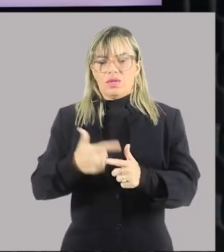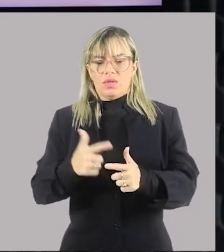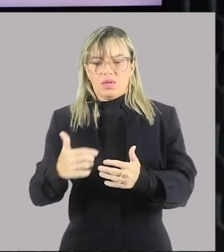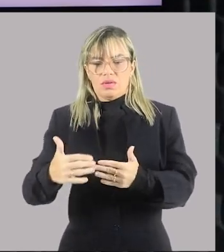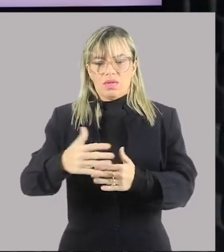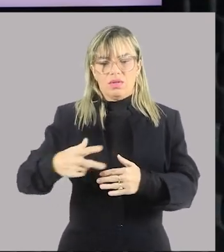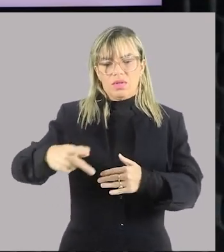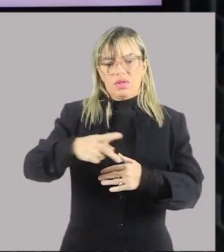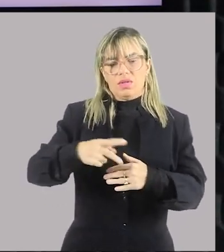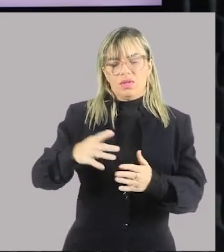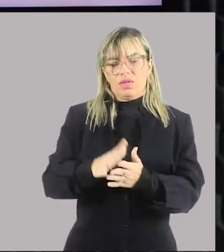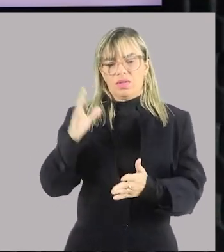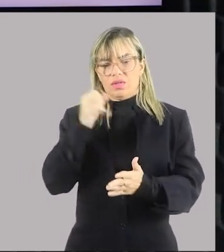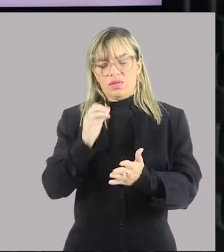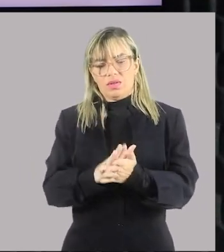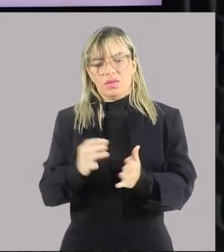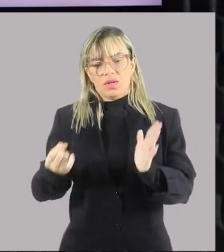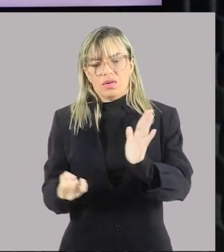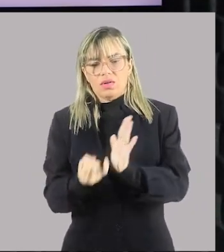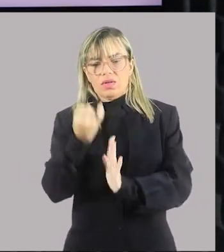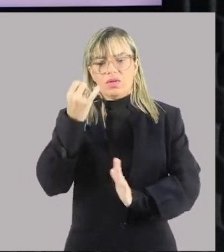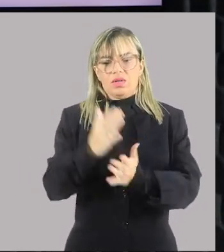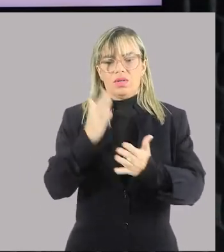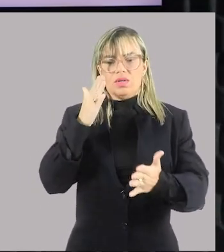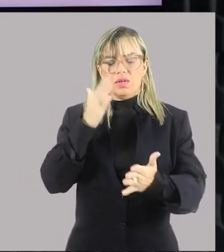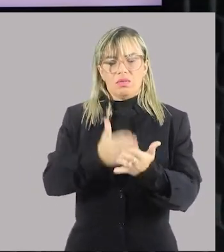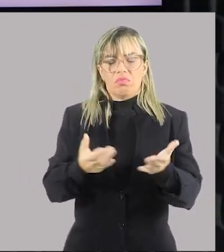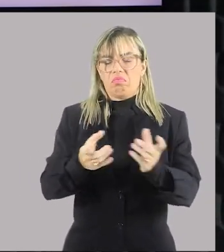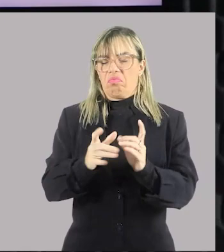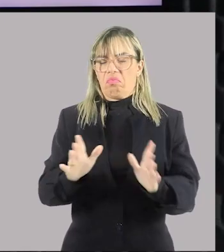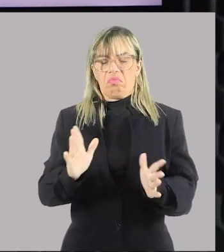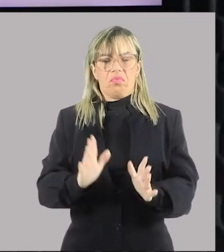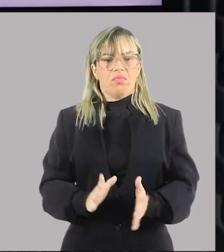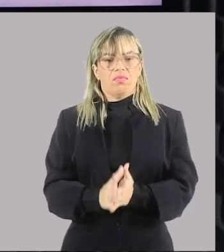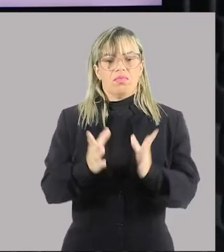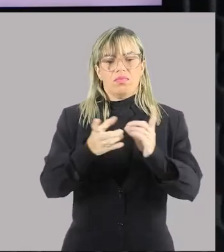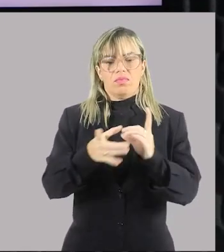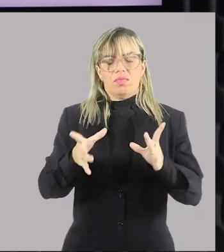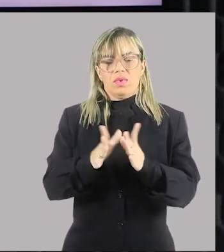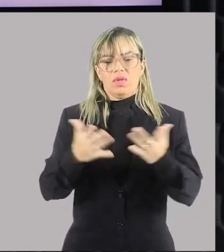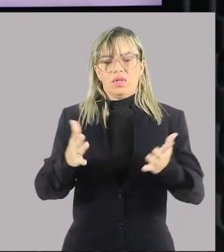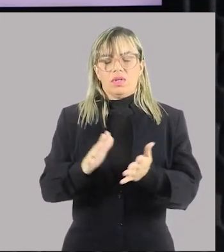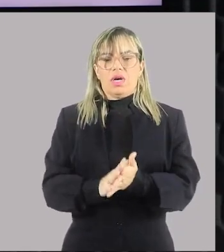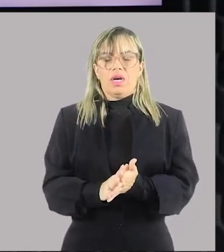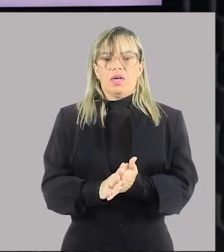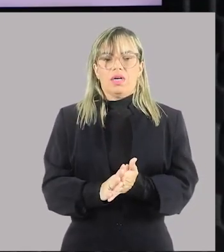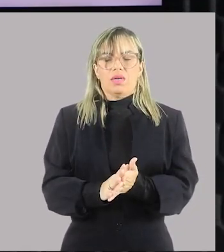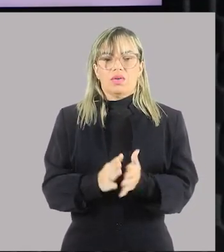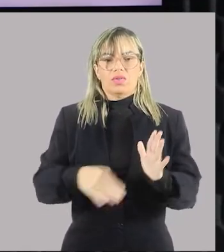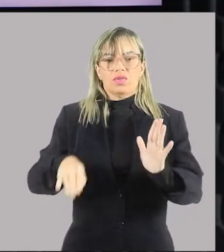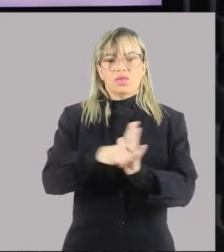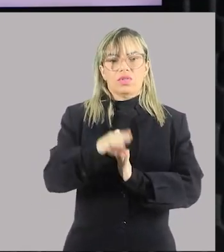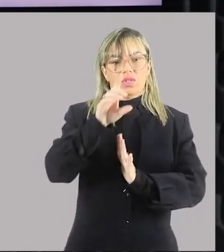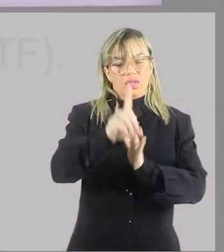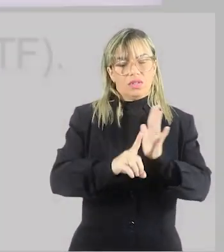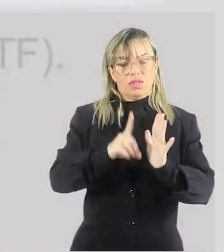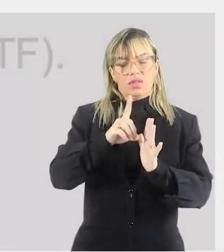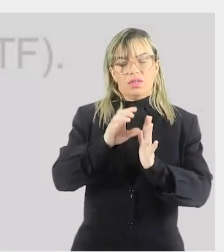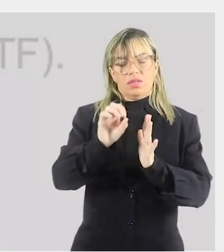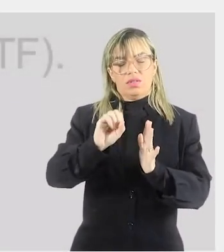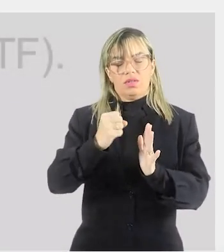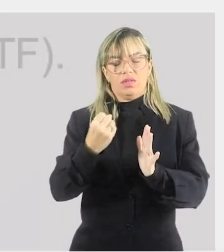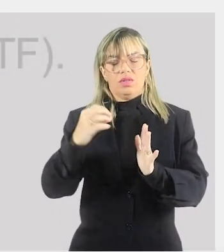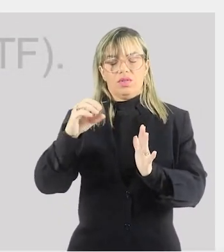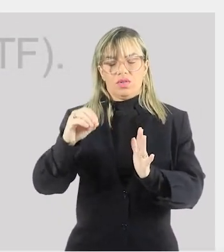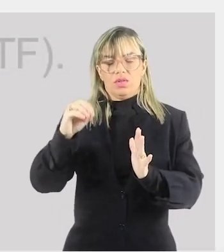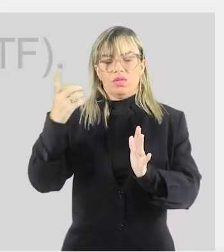de 80, né, os movimentos para um processo de redemocratização brasileira. E aí nós temos aqui